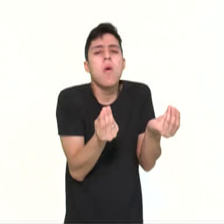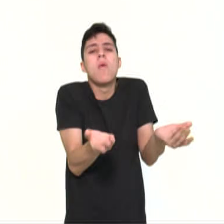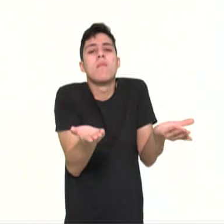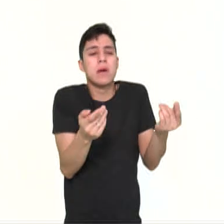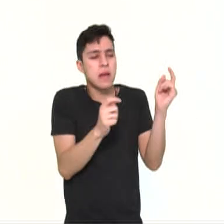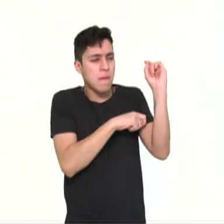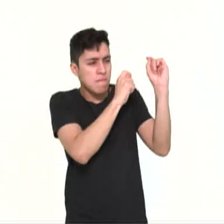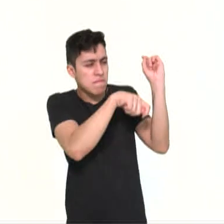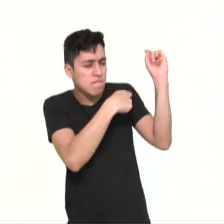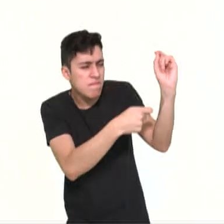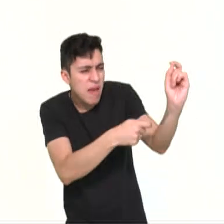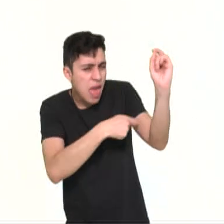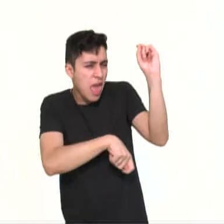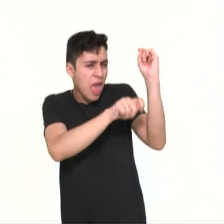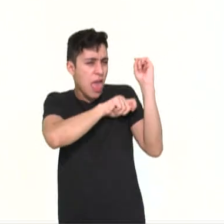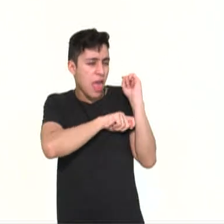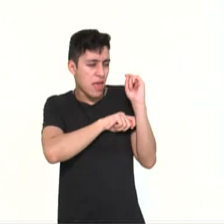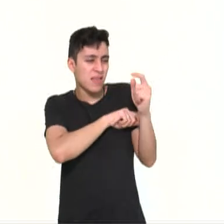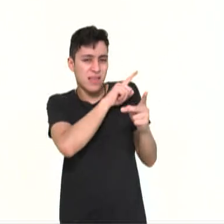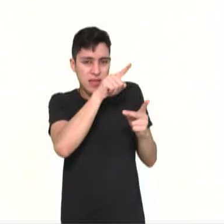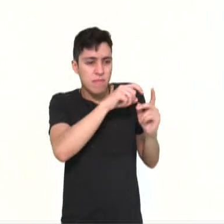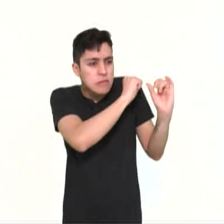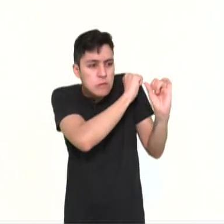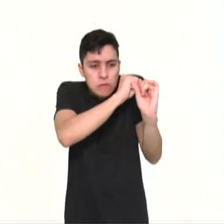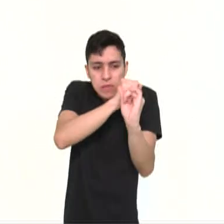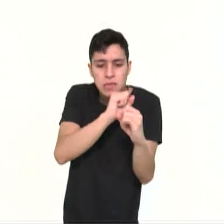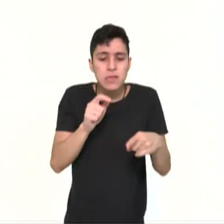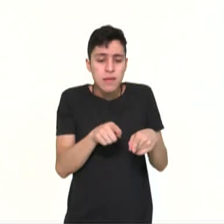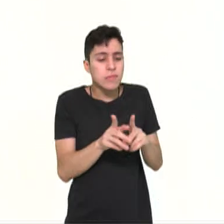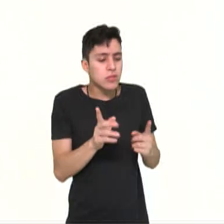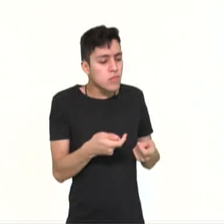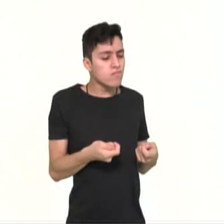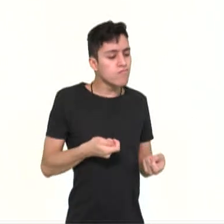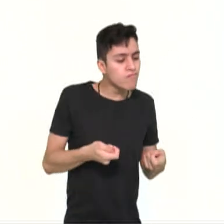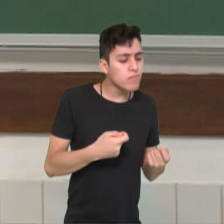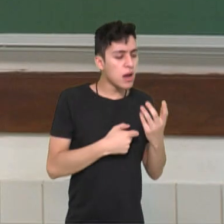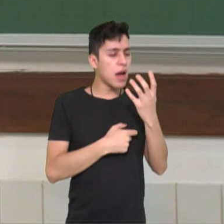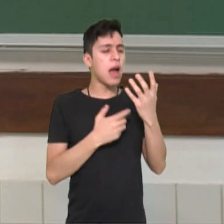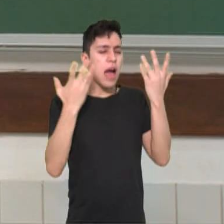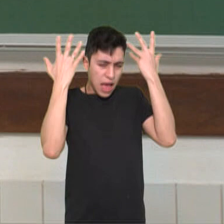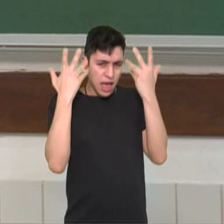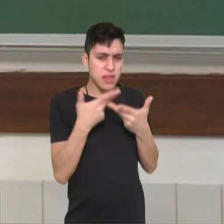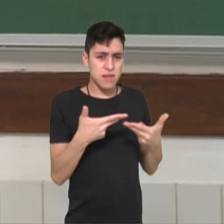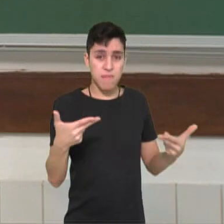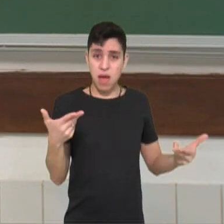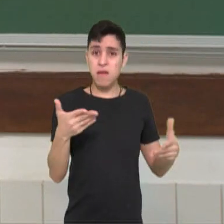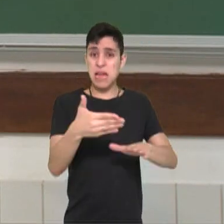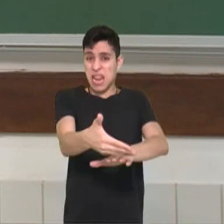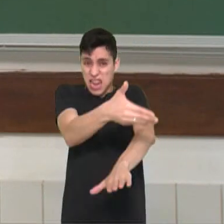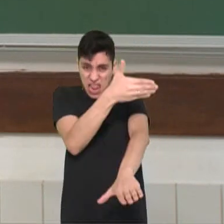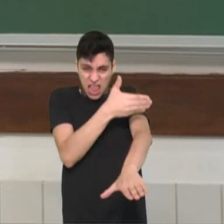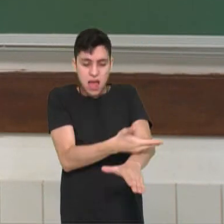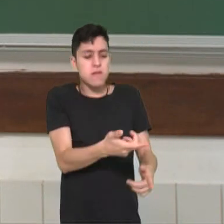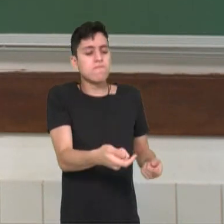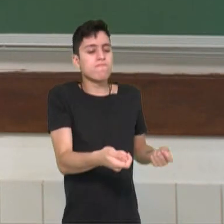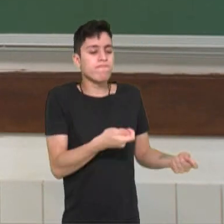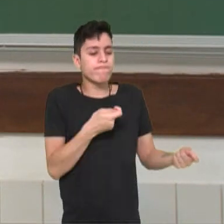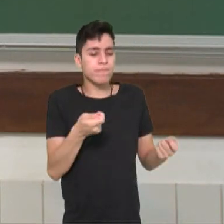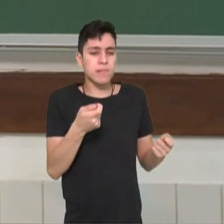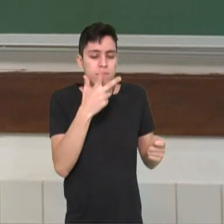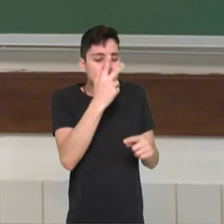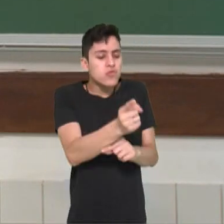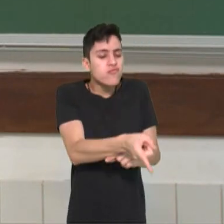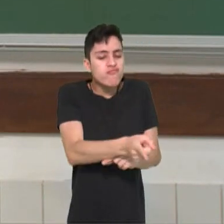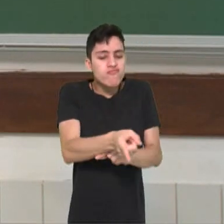já domesticavam animais durante um período bem, né, anterior. Olha só, um dos